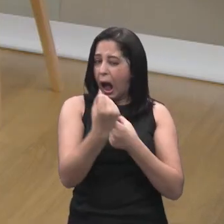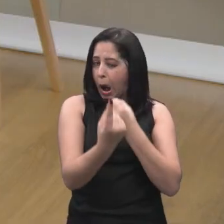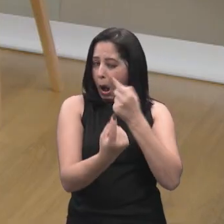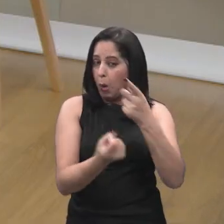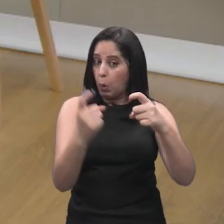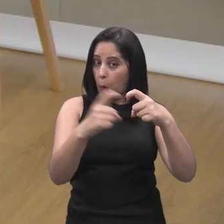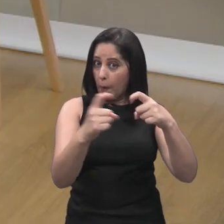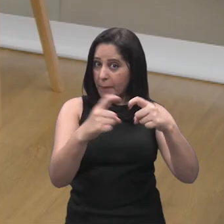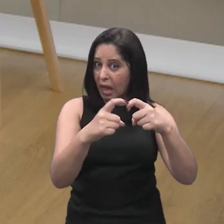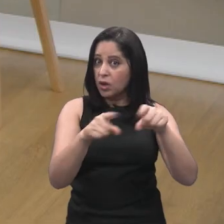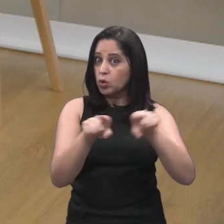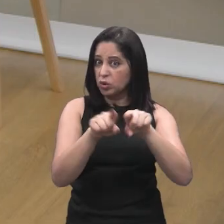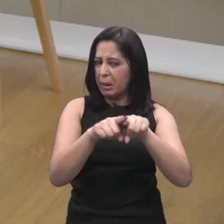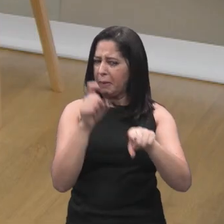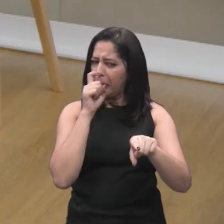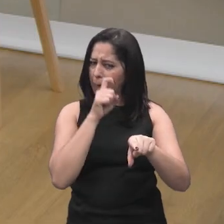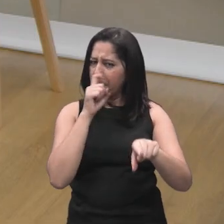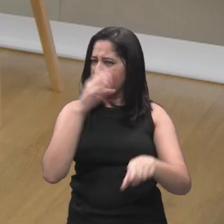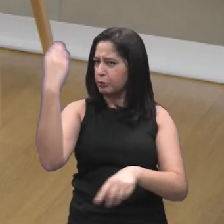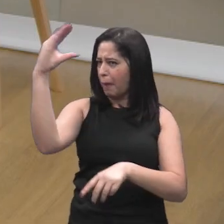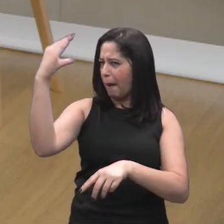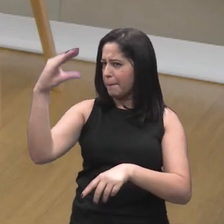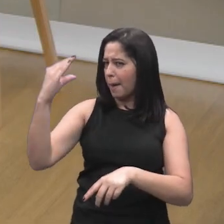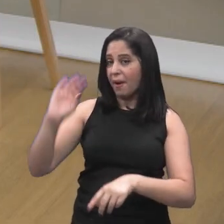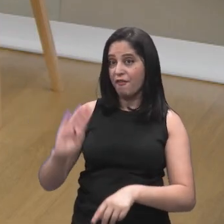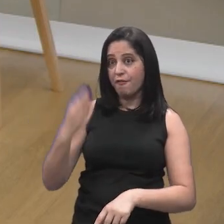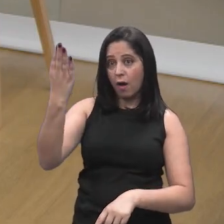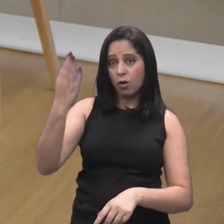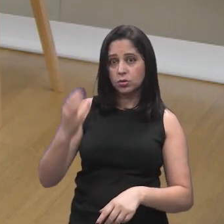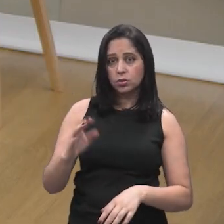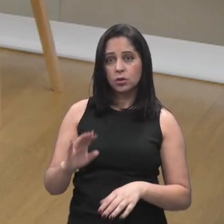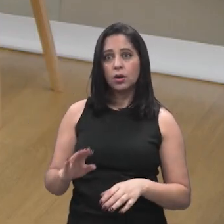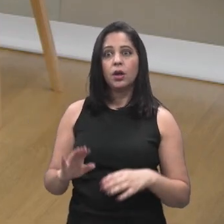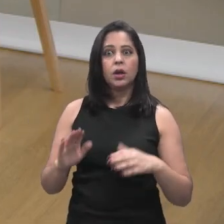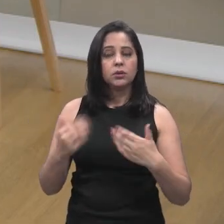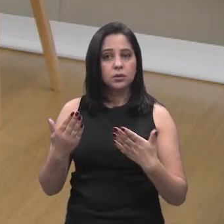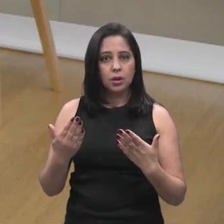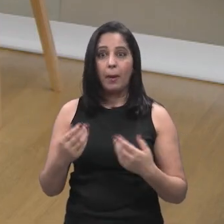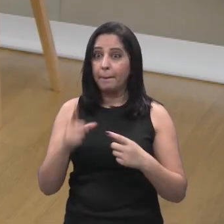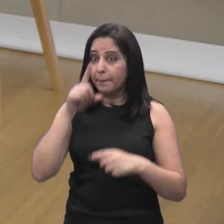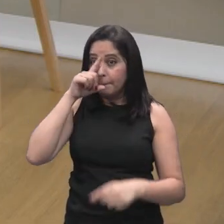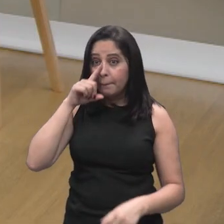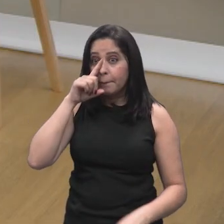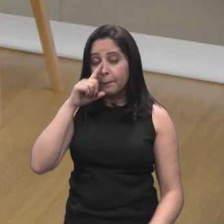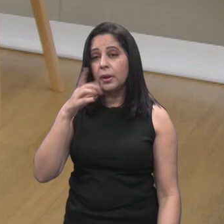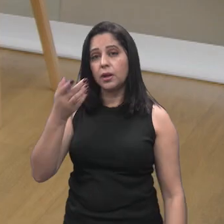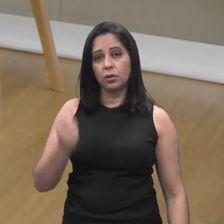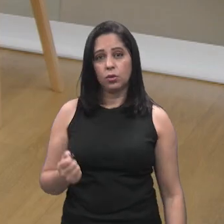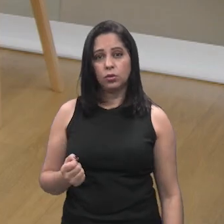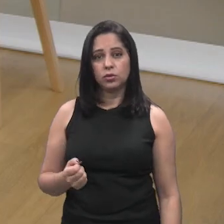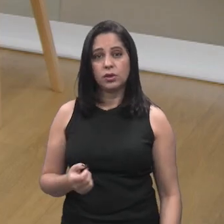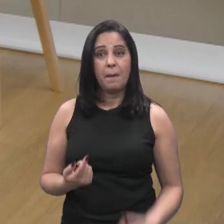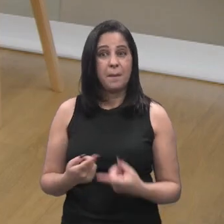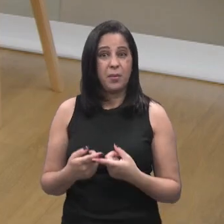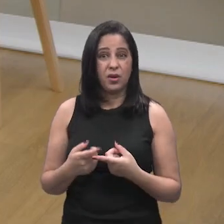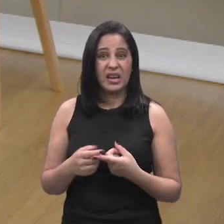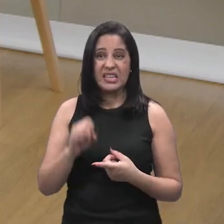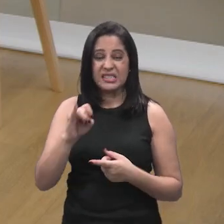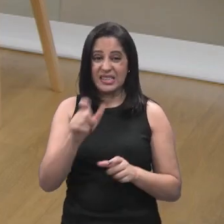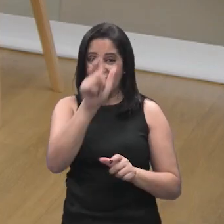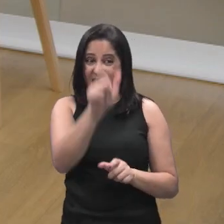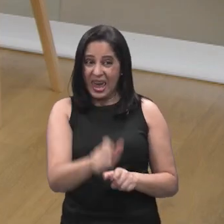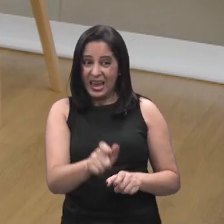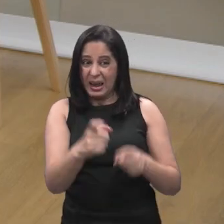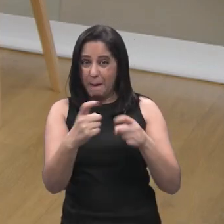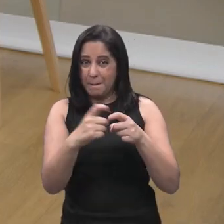internet, e até mesmo algumas coisas vindas dos próprios médicos. Uhum. Então isso pra gente é meio